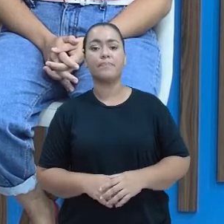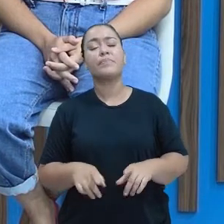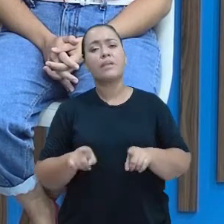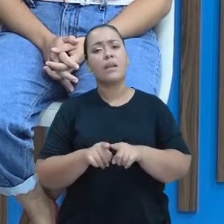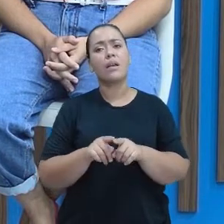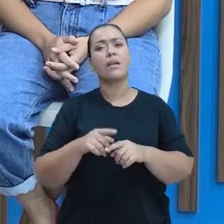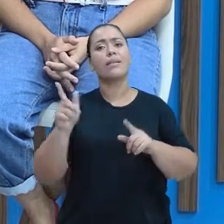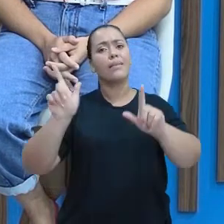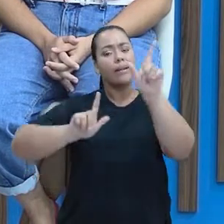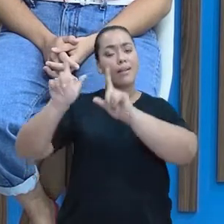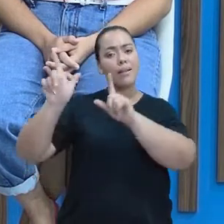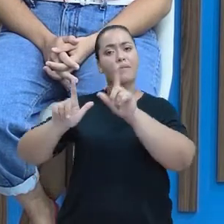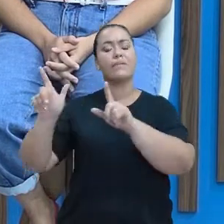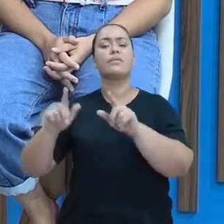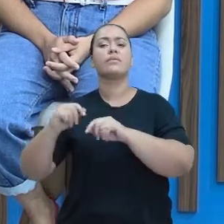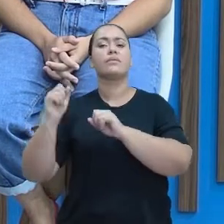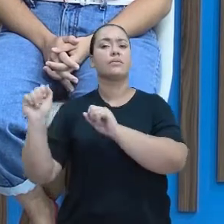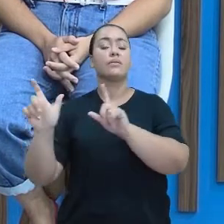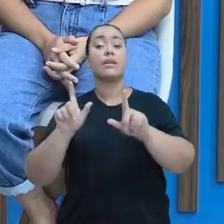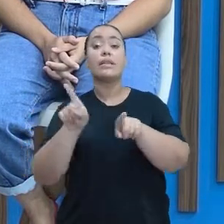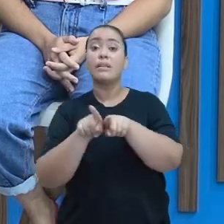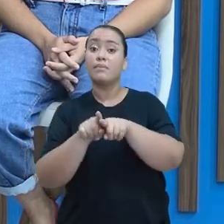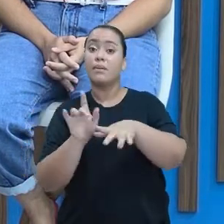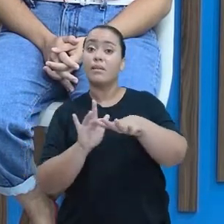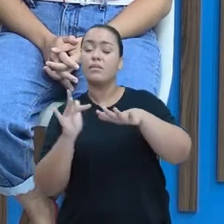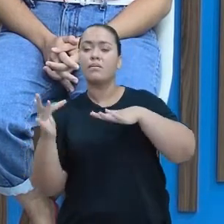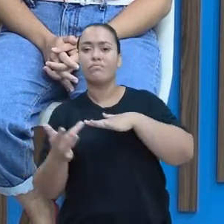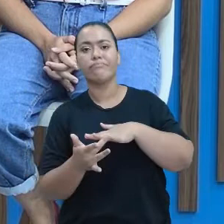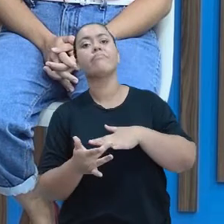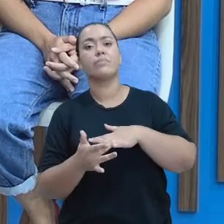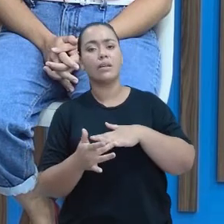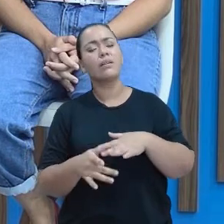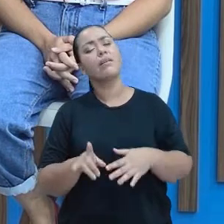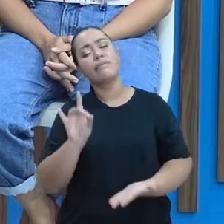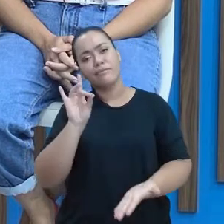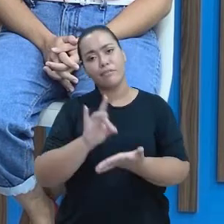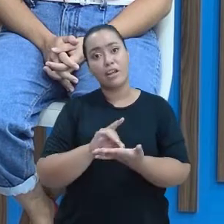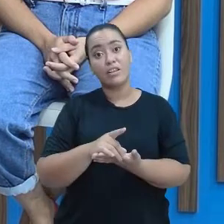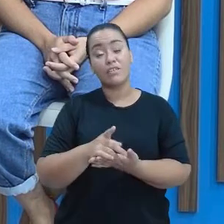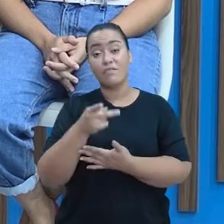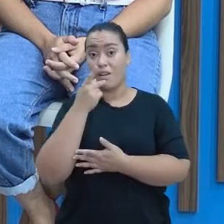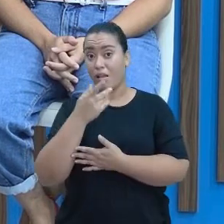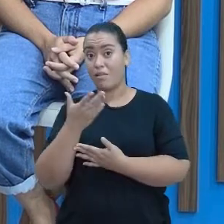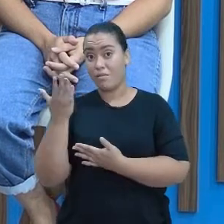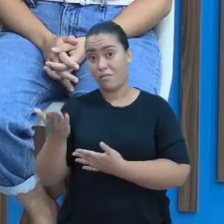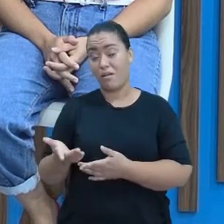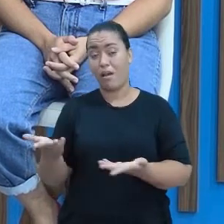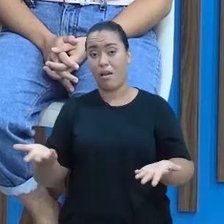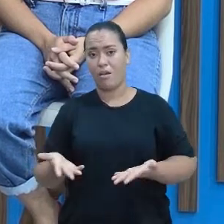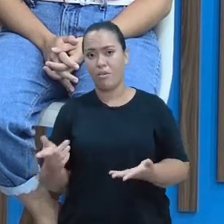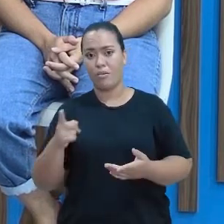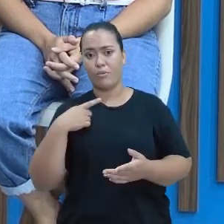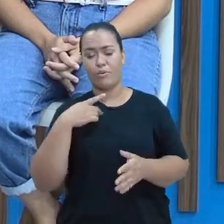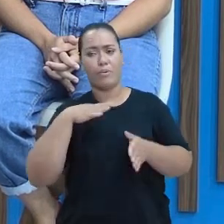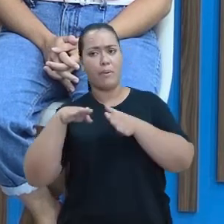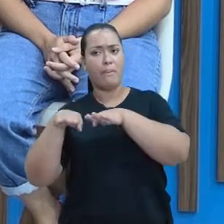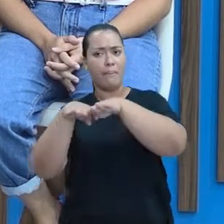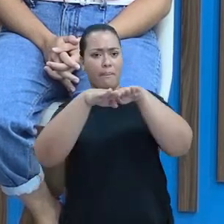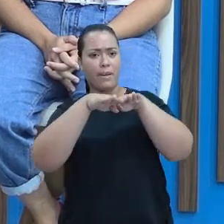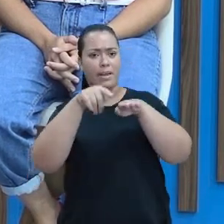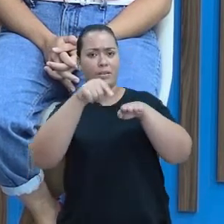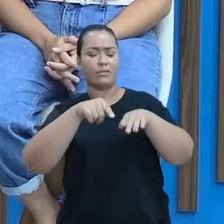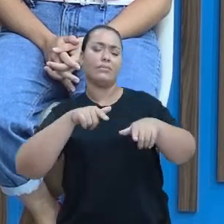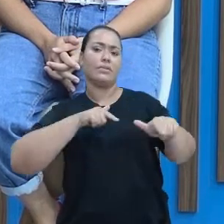nos noticiários, nas mídias, nas redes sociais. E, de fato, como você falou, o padrão do mercado de trabalho é